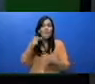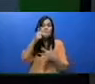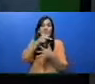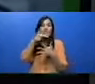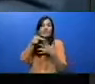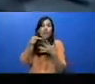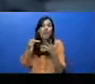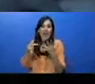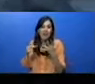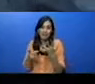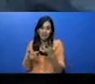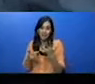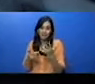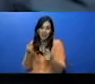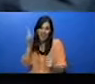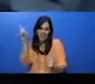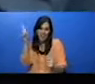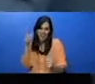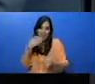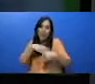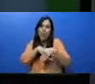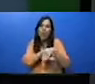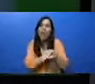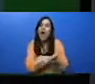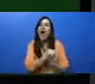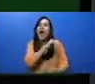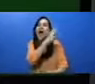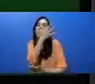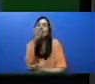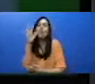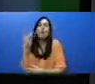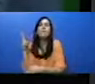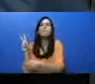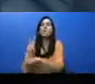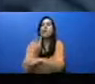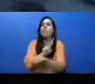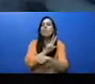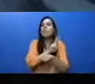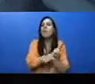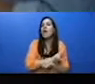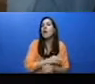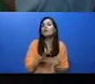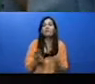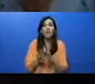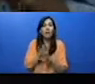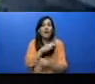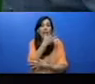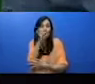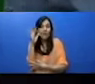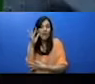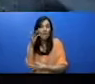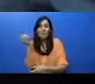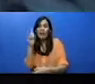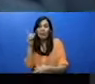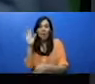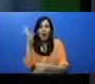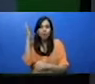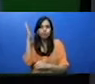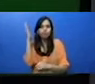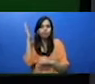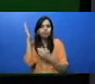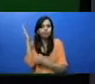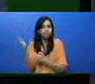matas. Ele é o guardião da natureza, protege as florestas, né? Para que elas não sejam derrubadas.